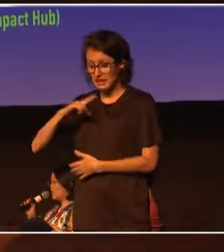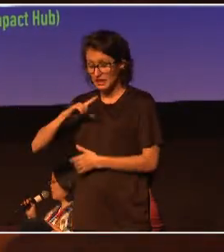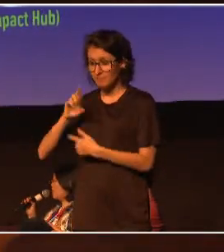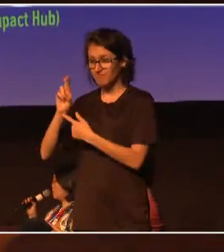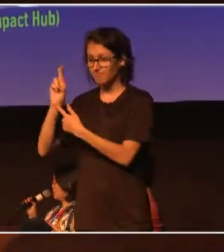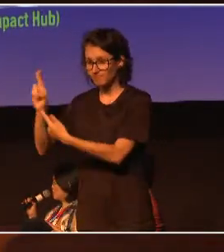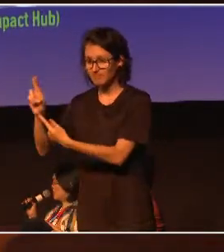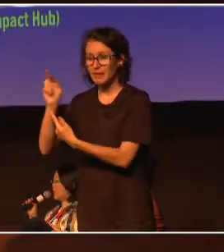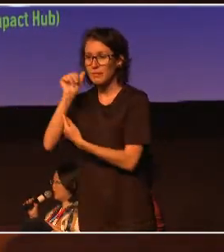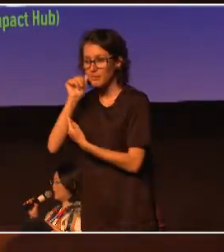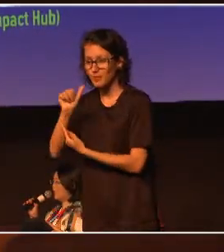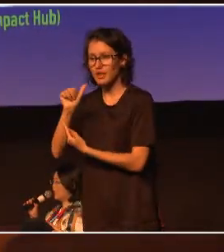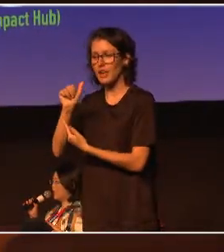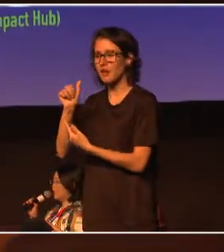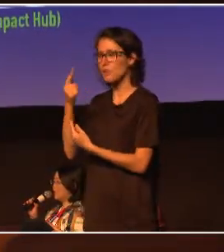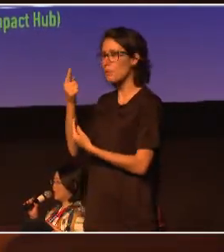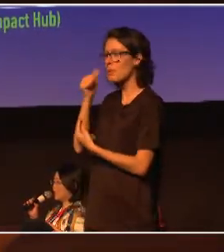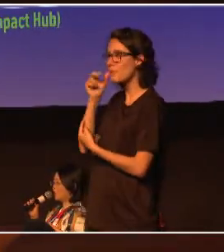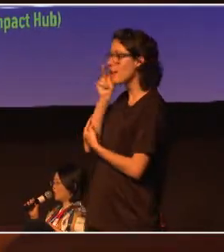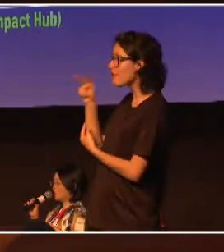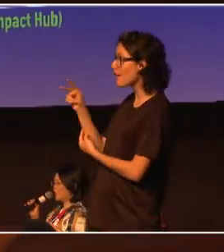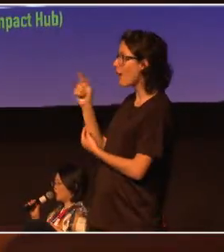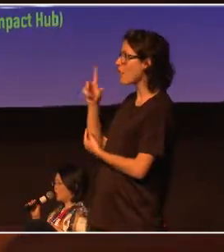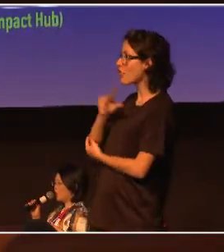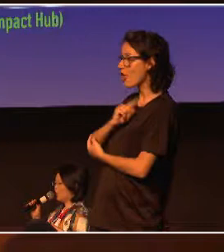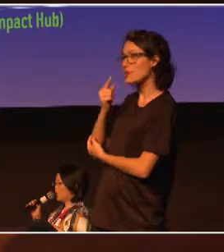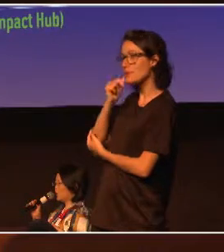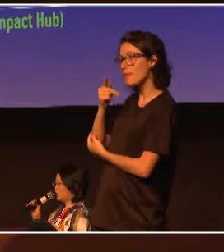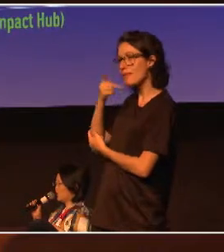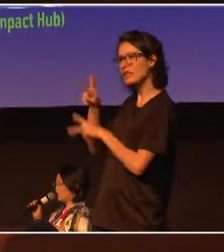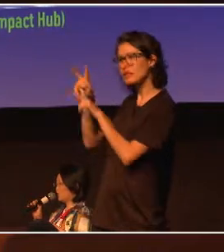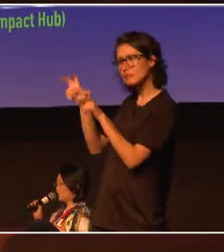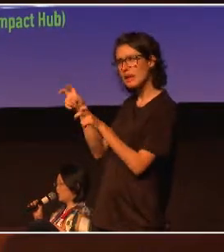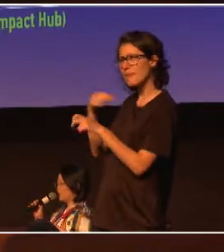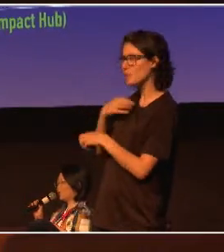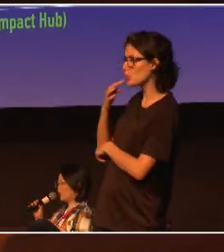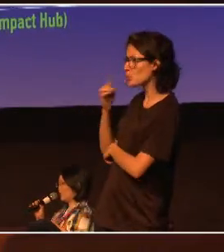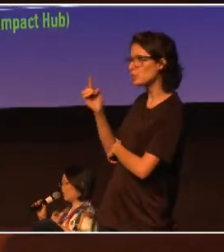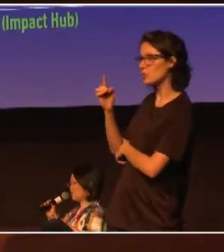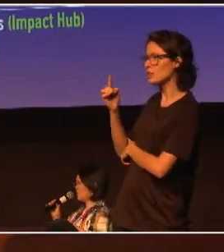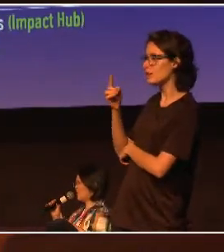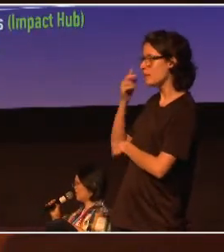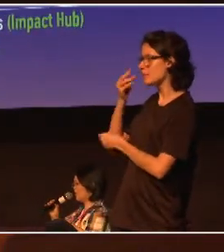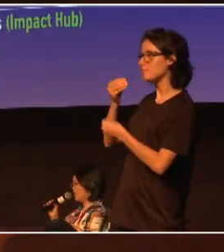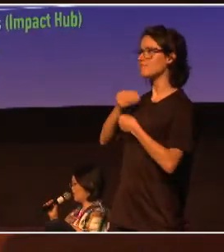presença inspira outras mulheres, né? Então, acho que é importante. E a gente